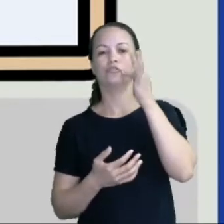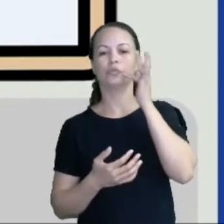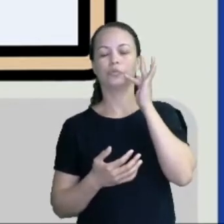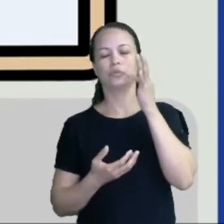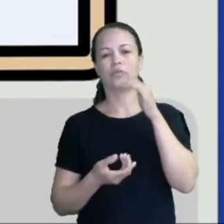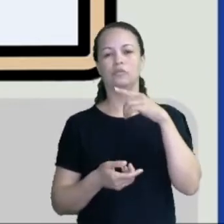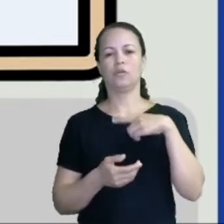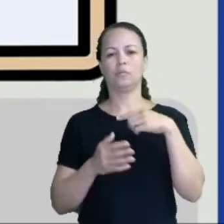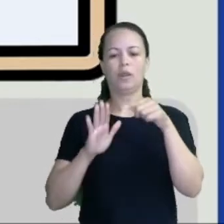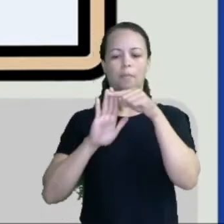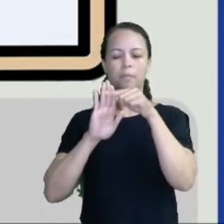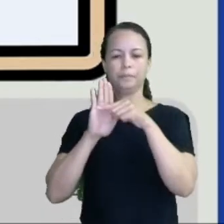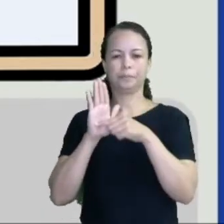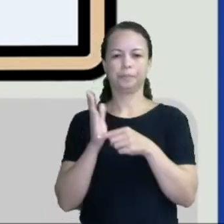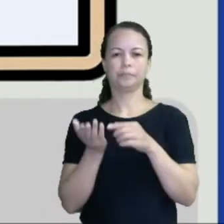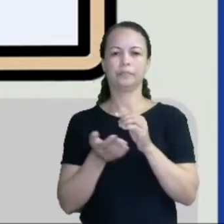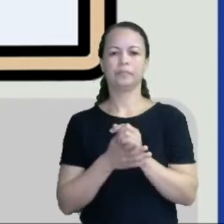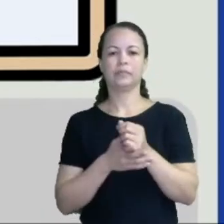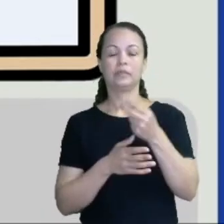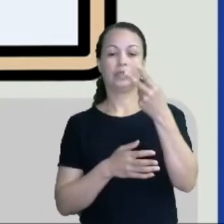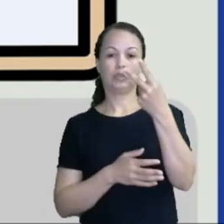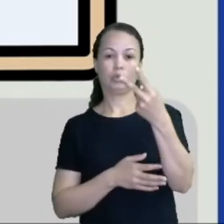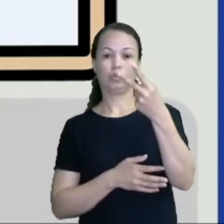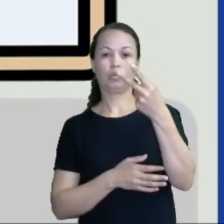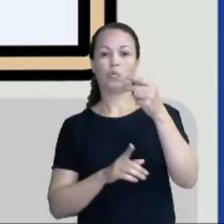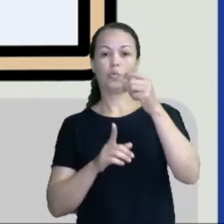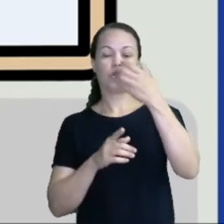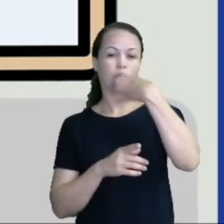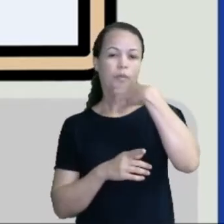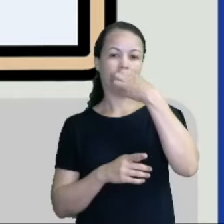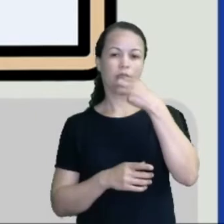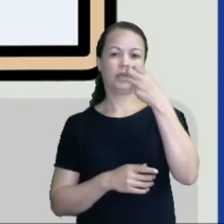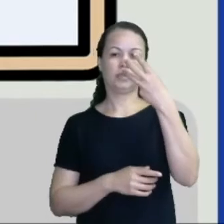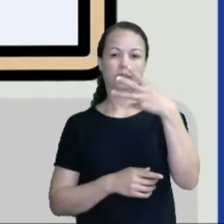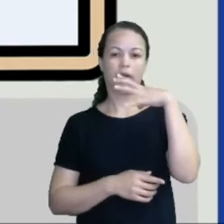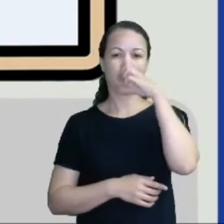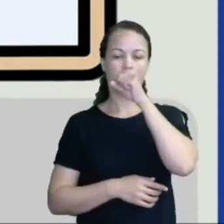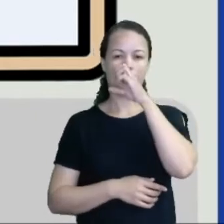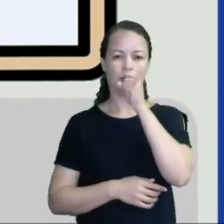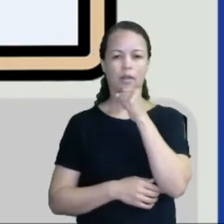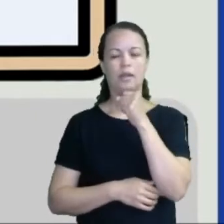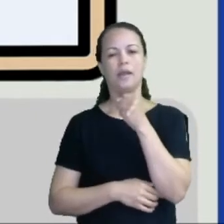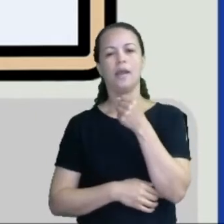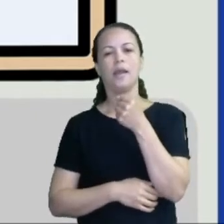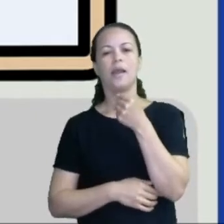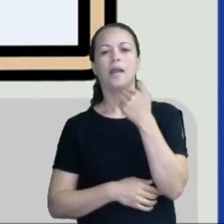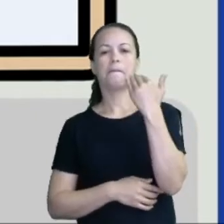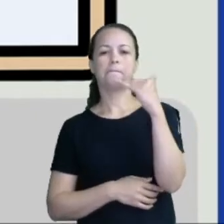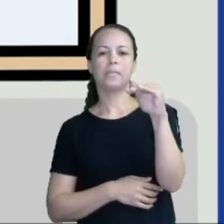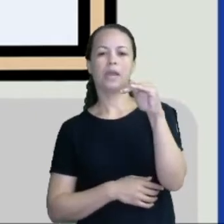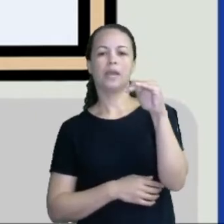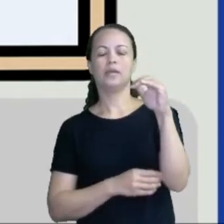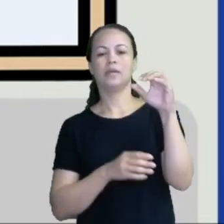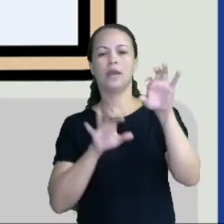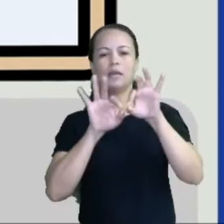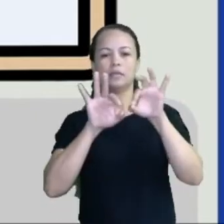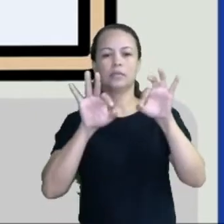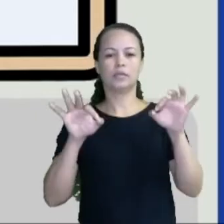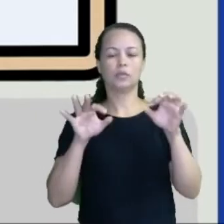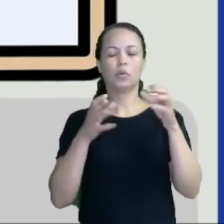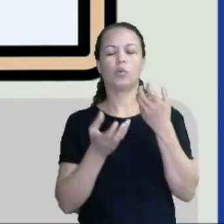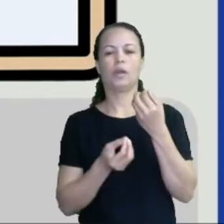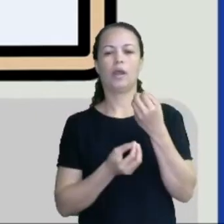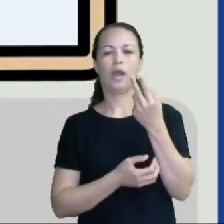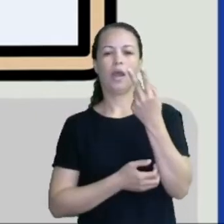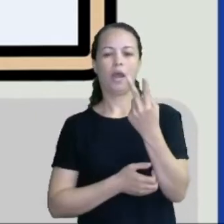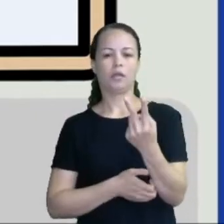os ingredientes. 2 maçãs, 3 laranjas, meia cenoura, açúcar a